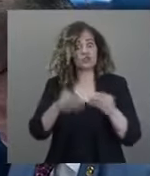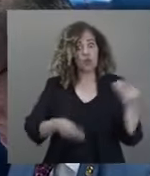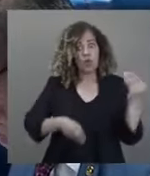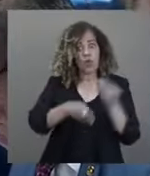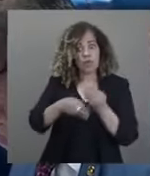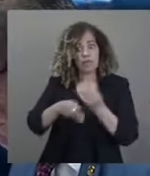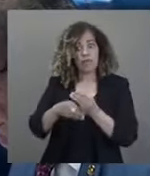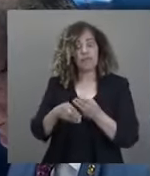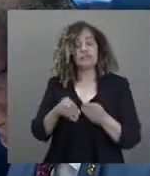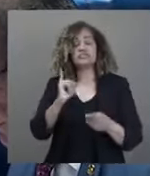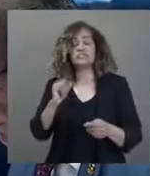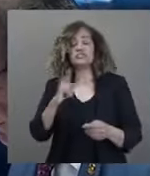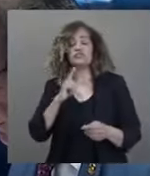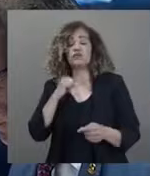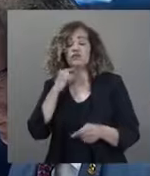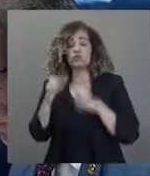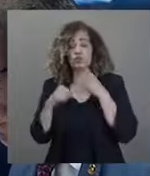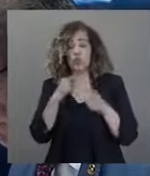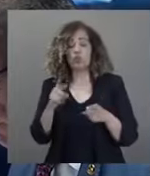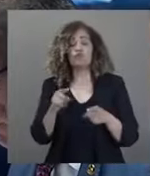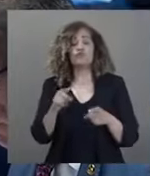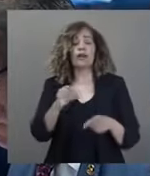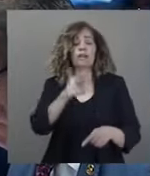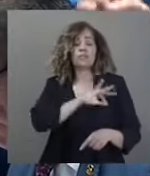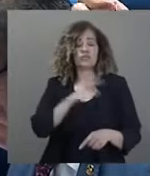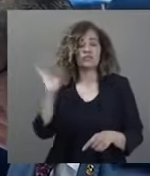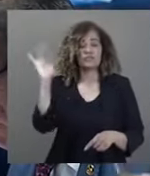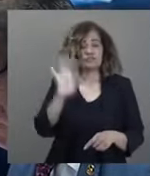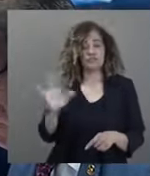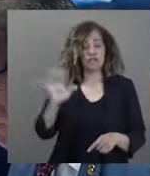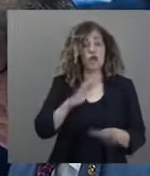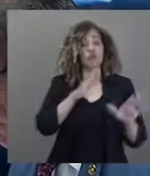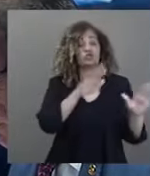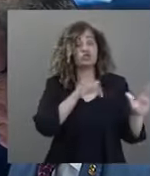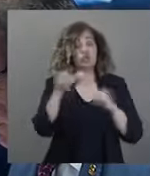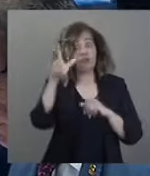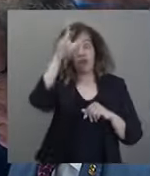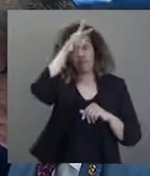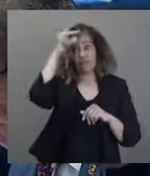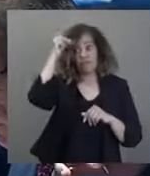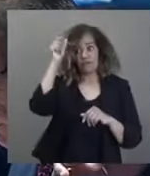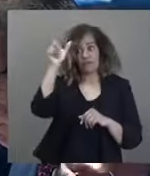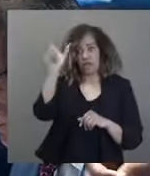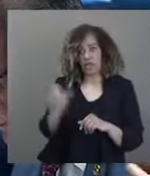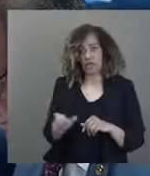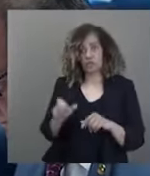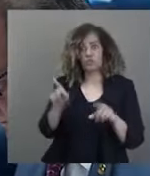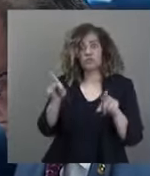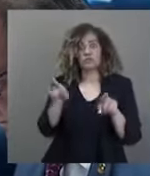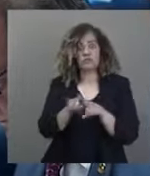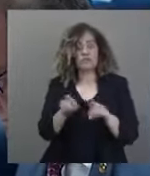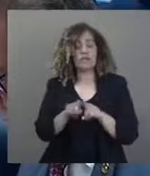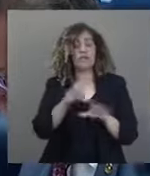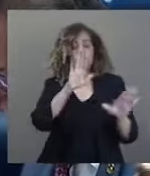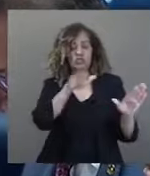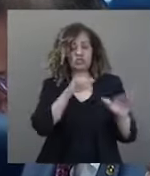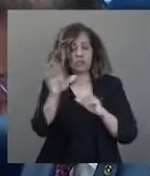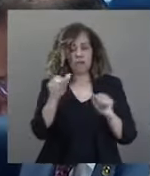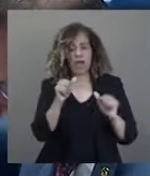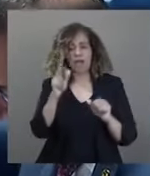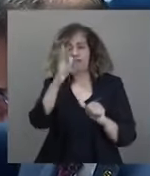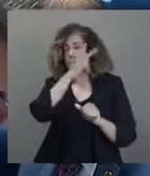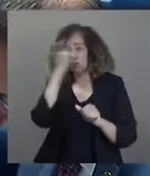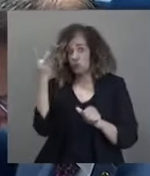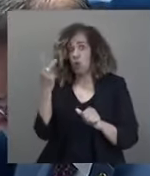surgiu qualquer dúvida a Polícia Federal de Goiás chamava o prefeito chamava o lobista chegou a der